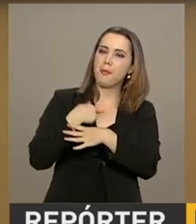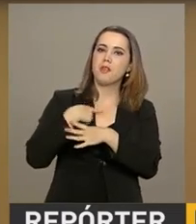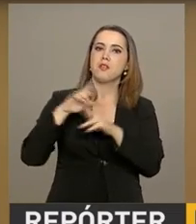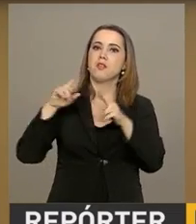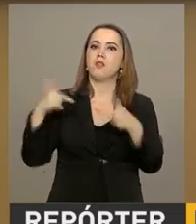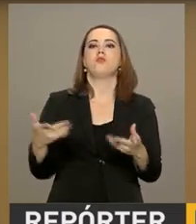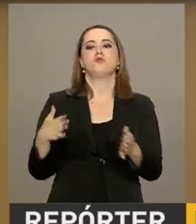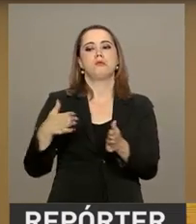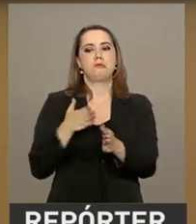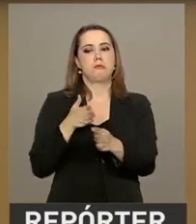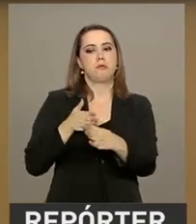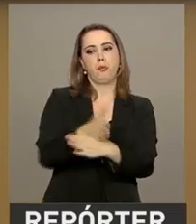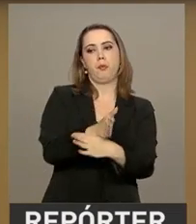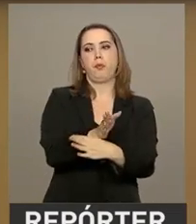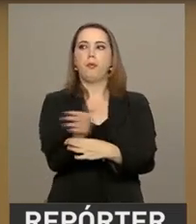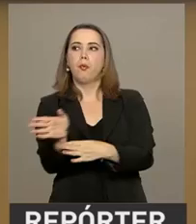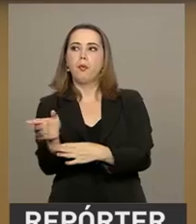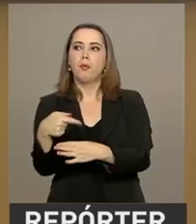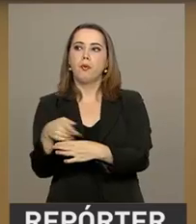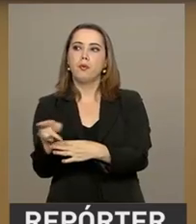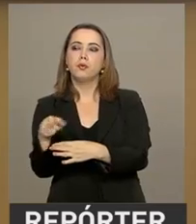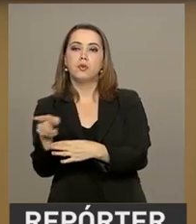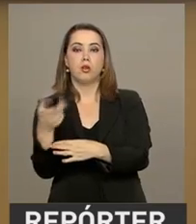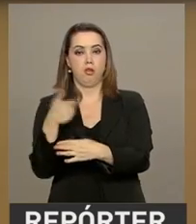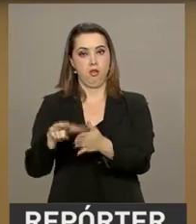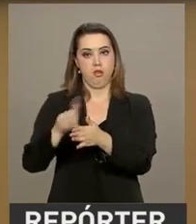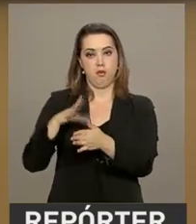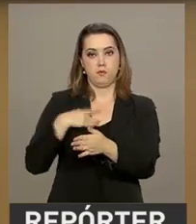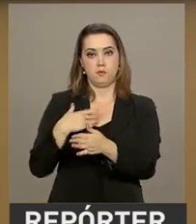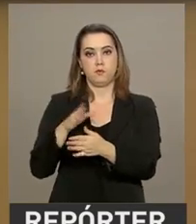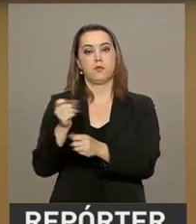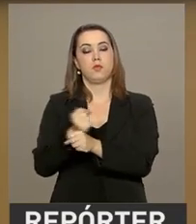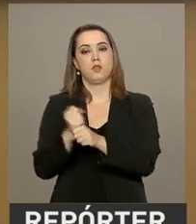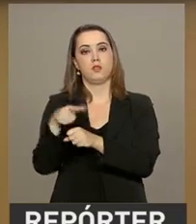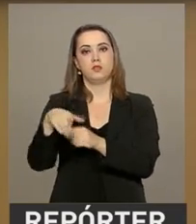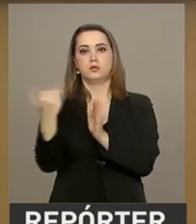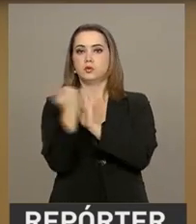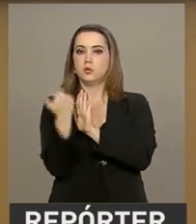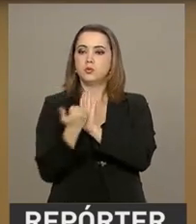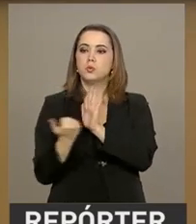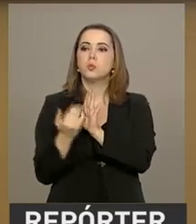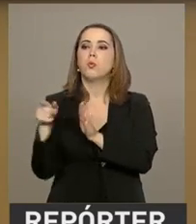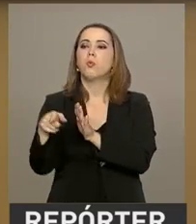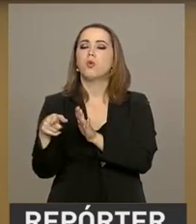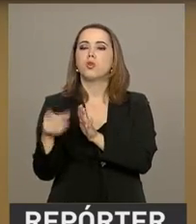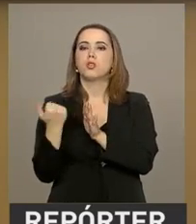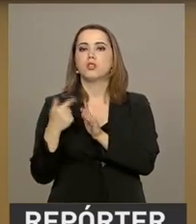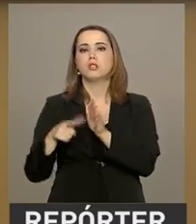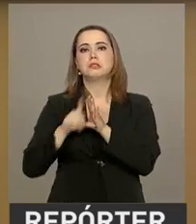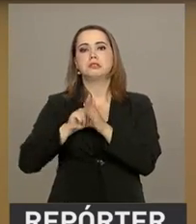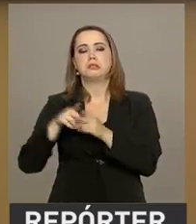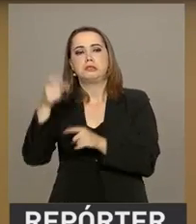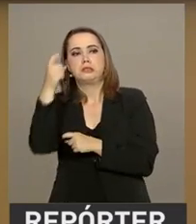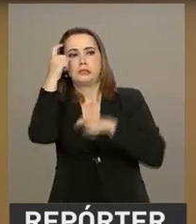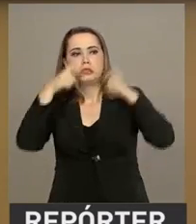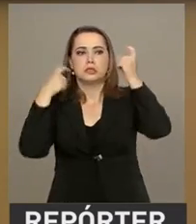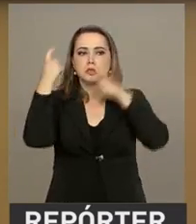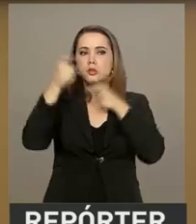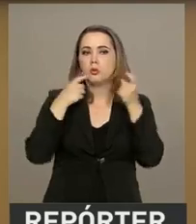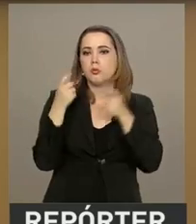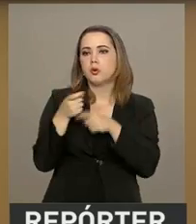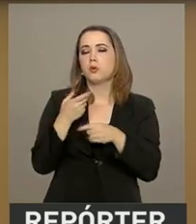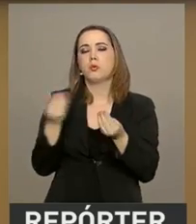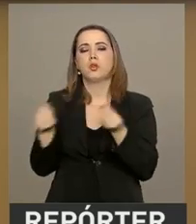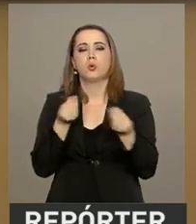de águas na minha carreira, né? Porque em 2013, quando eu entrei no programa, eu já não sabia como que eu ia me manter no tiro esportivo. Eu estava